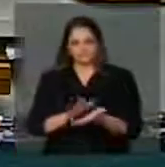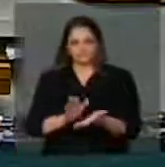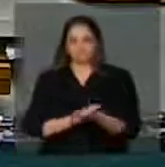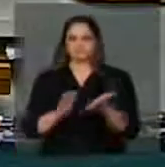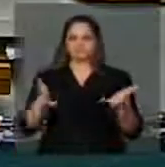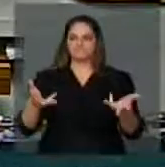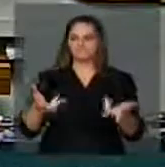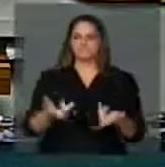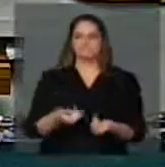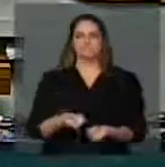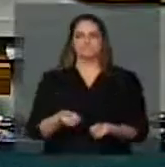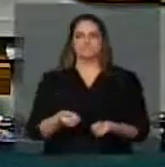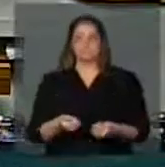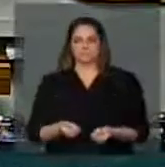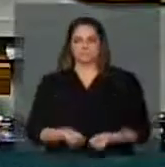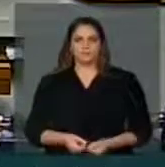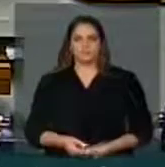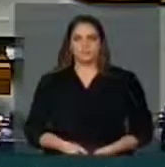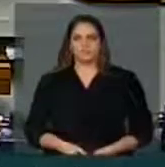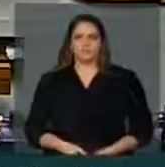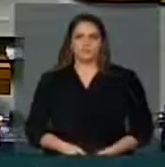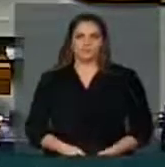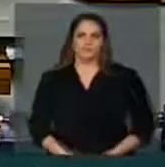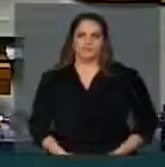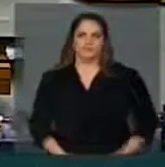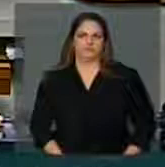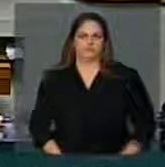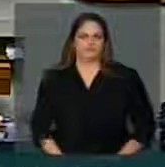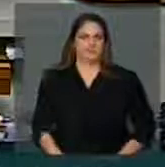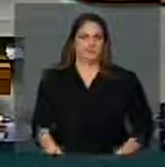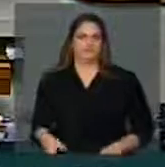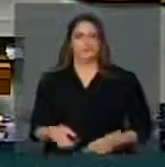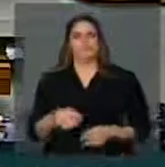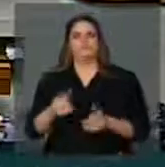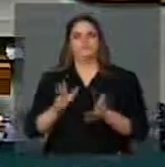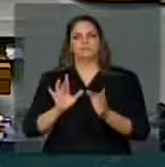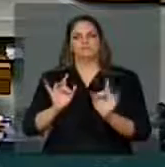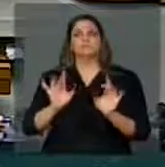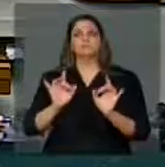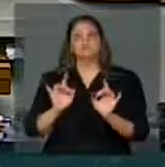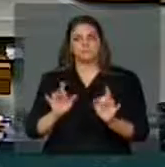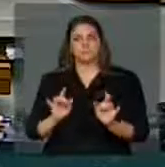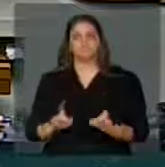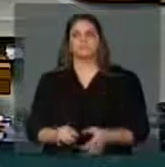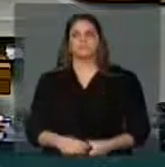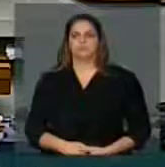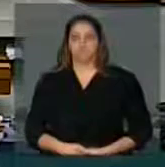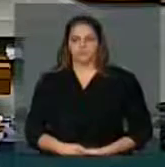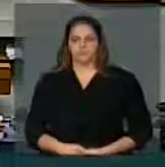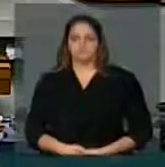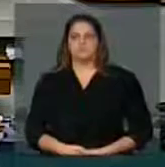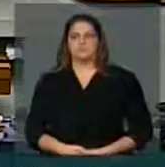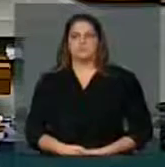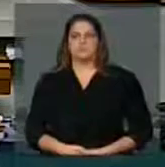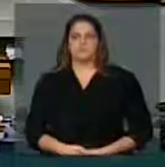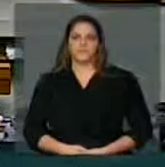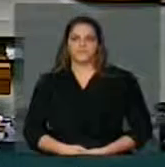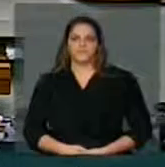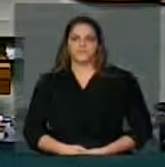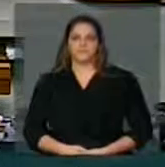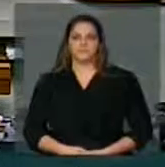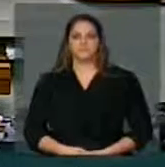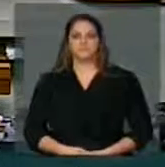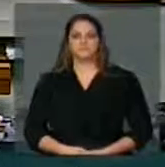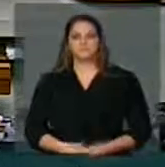brilhante iniciativa de fazer essa homenagem justa e oportuna nesse momento de reflexão